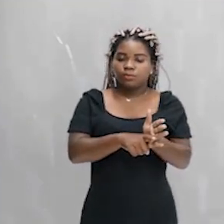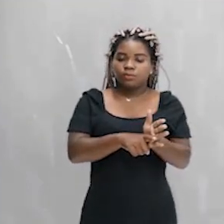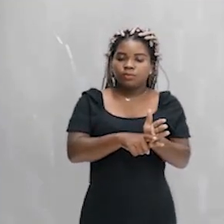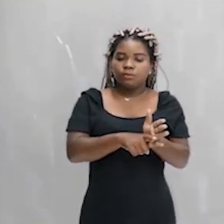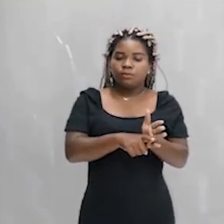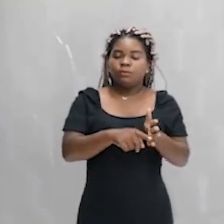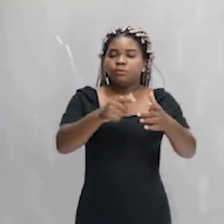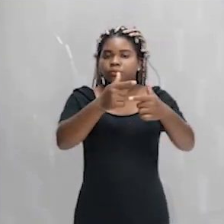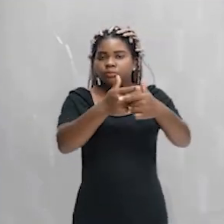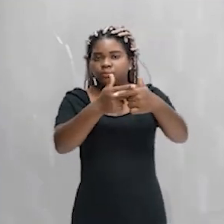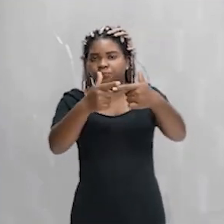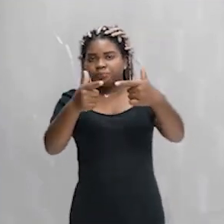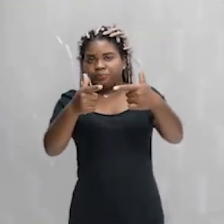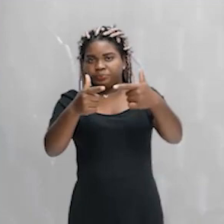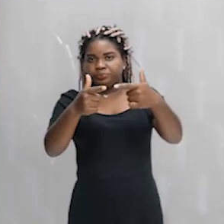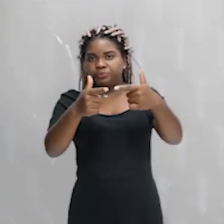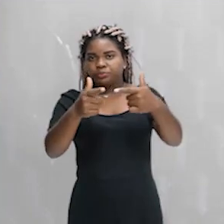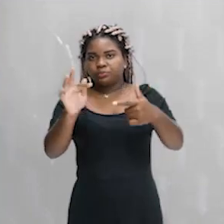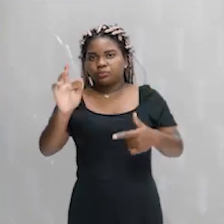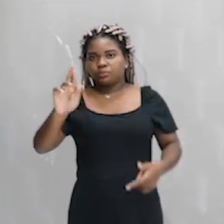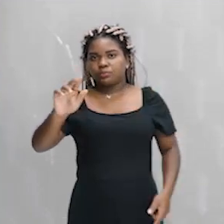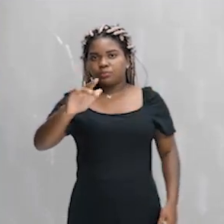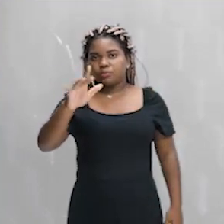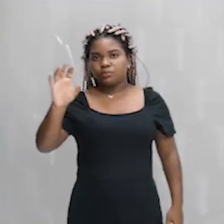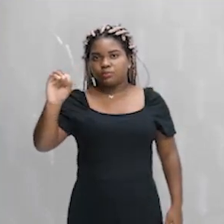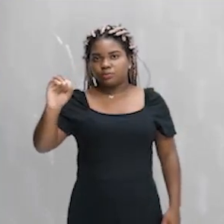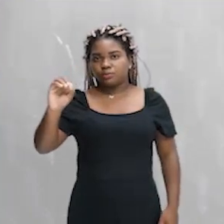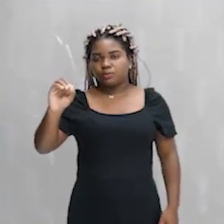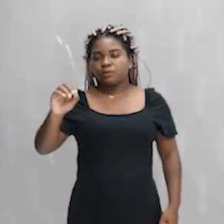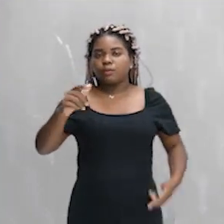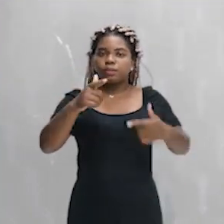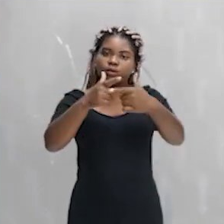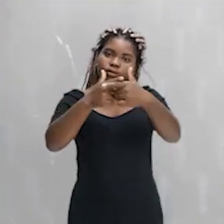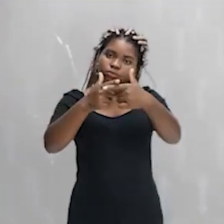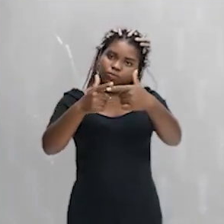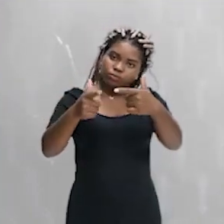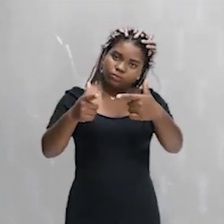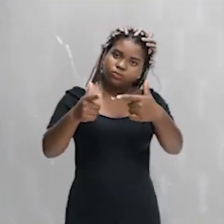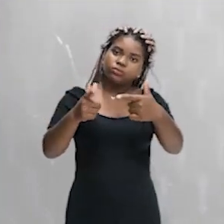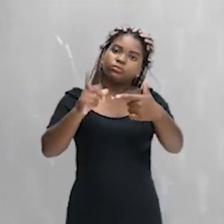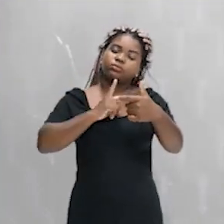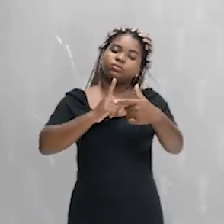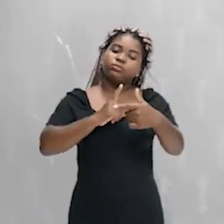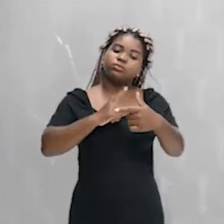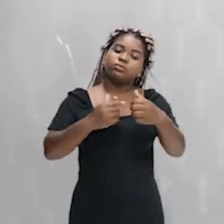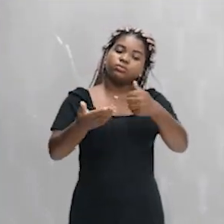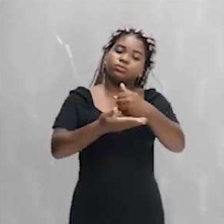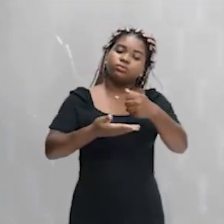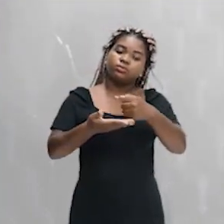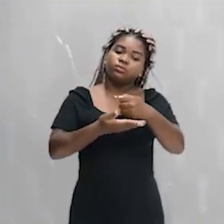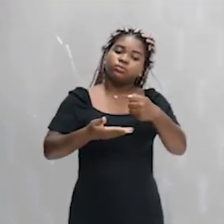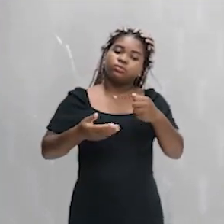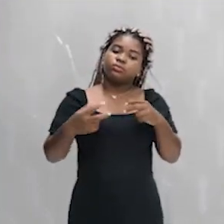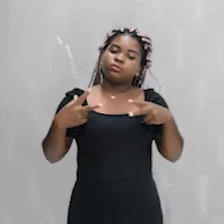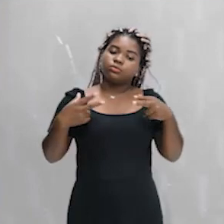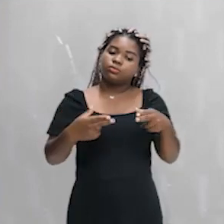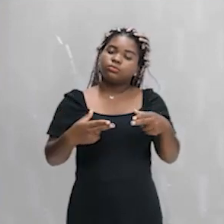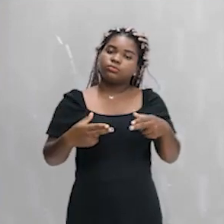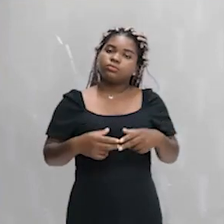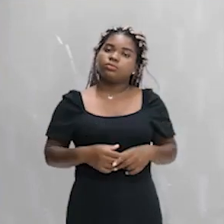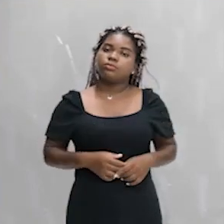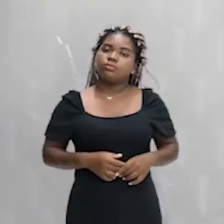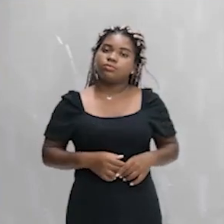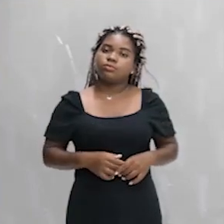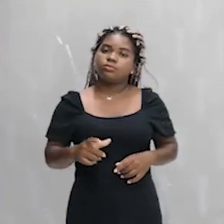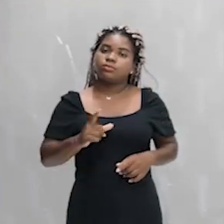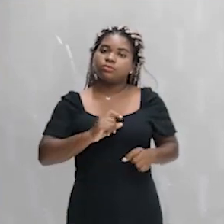Uma divisão de frações, uma divisão aonde eu tenho a mesma base, tá? Então, eu vou fazer